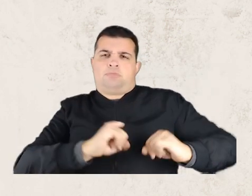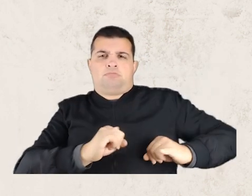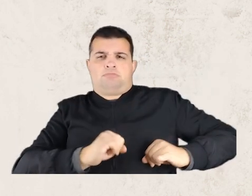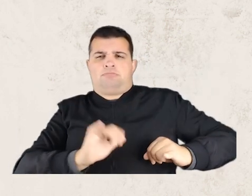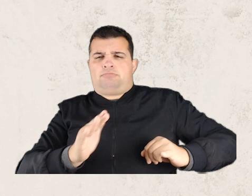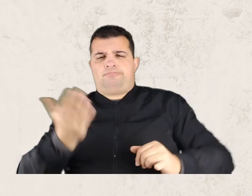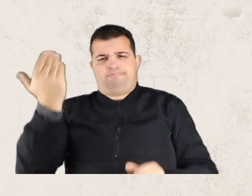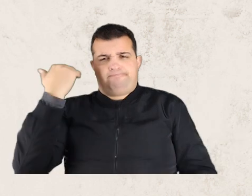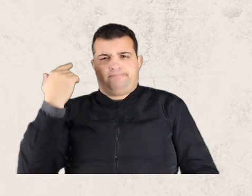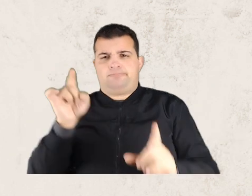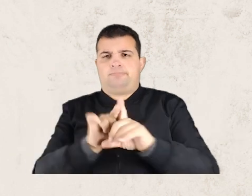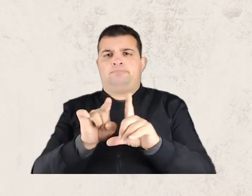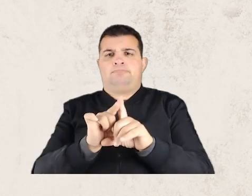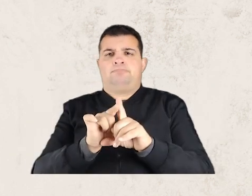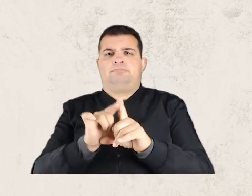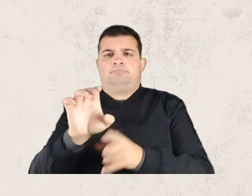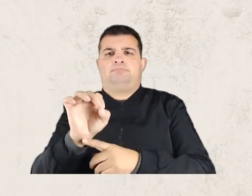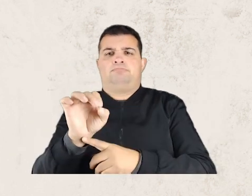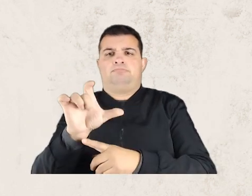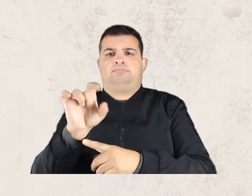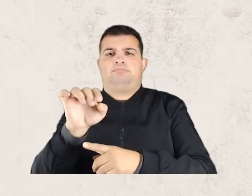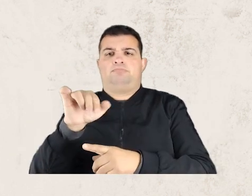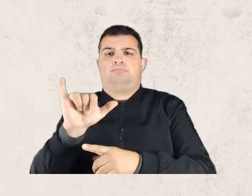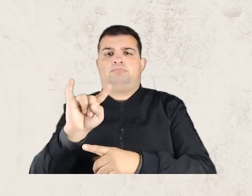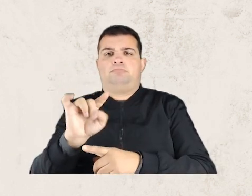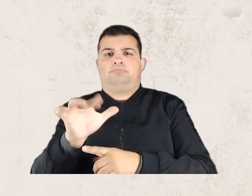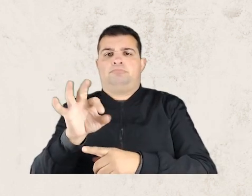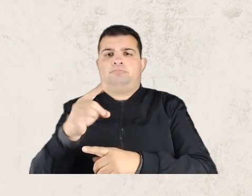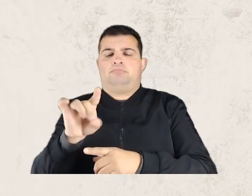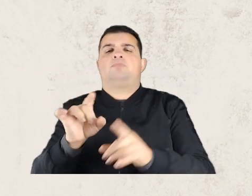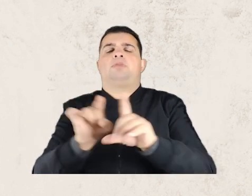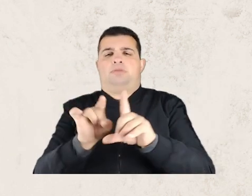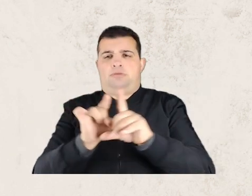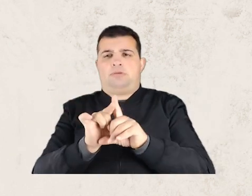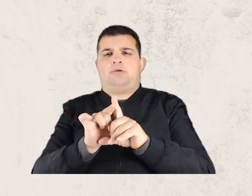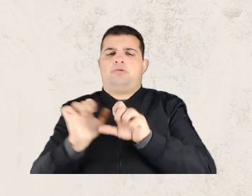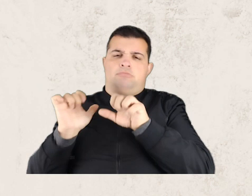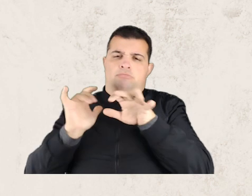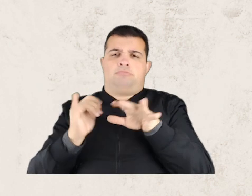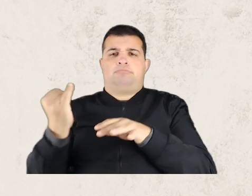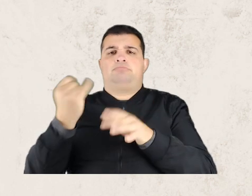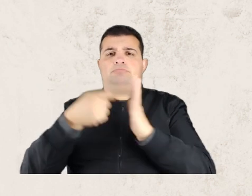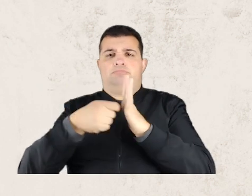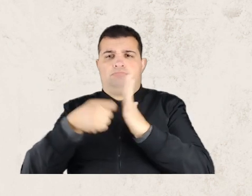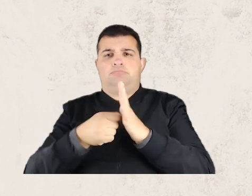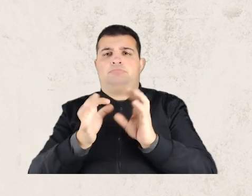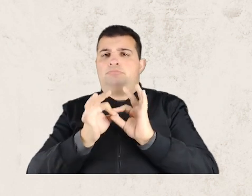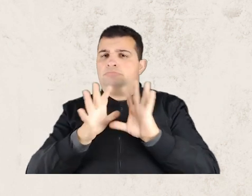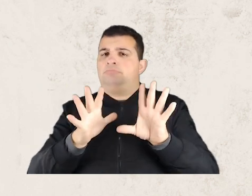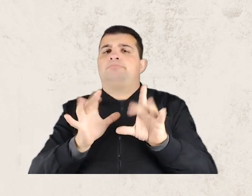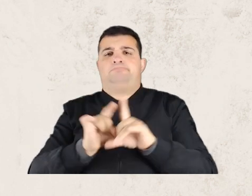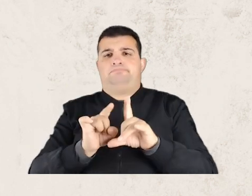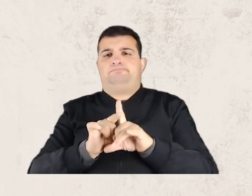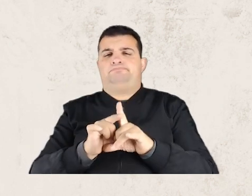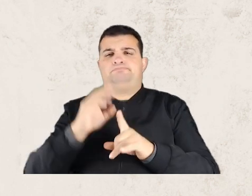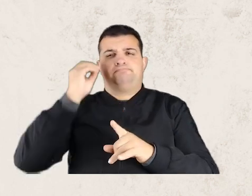construção de saberes que partem de realidades de países colonizados, né, países que sofreram, né,